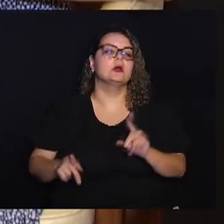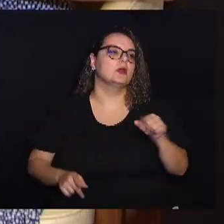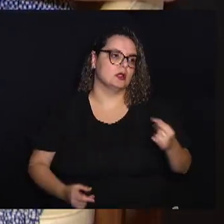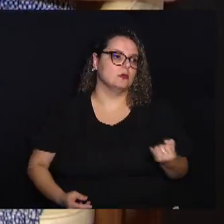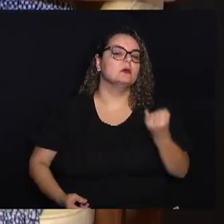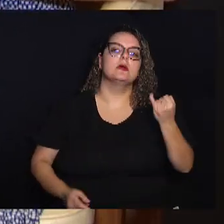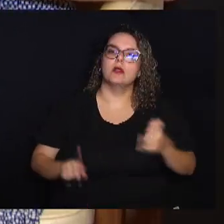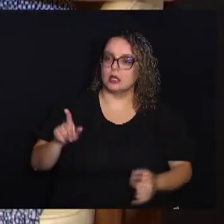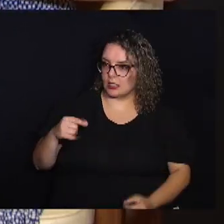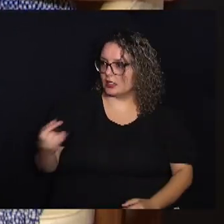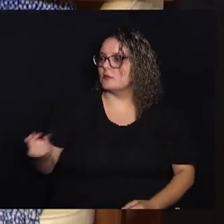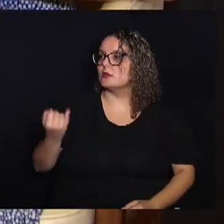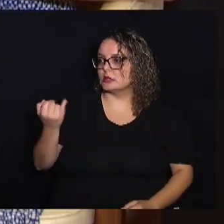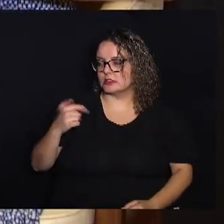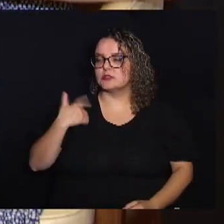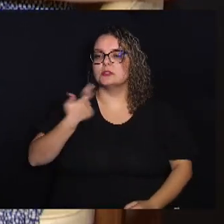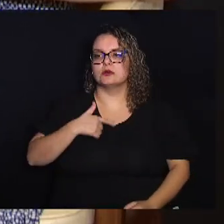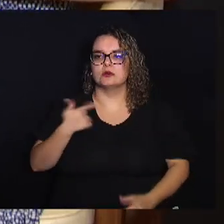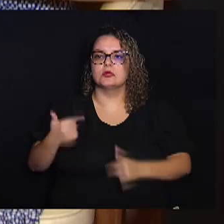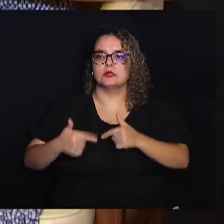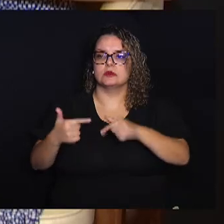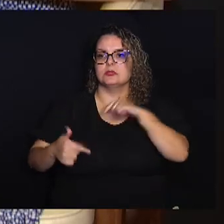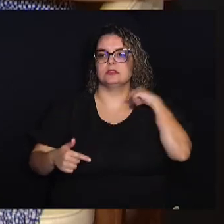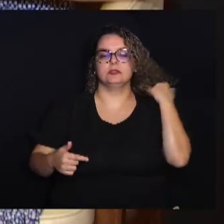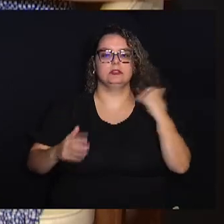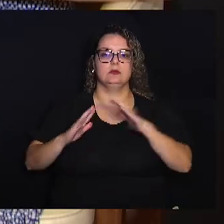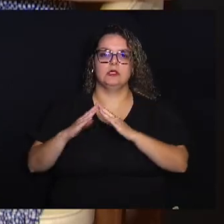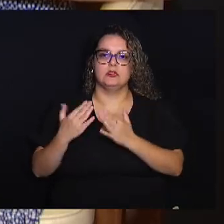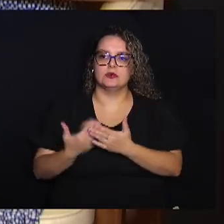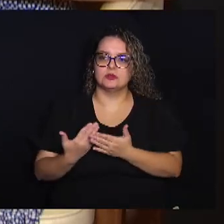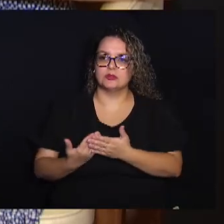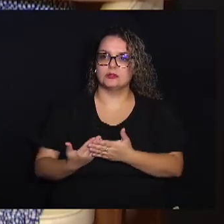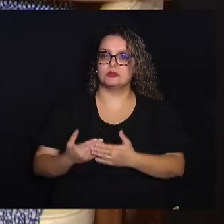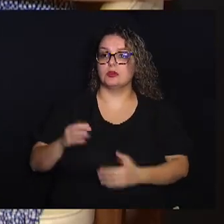é fundamental. Então a gente trabalha muito em escola, ONGs.